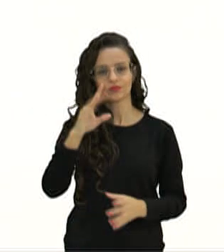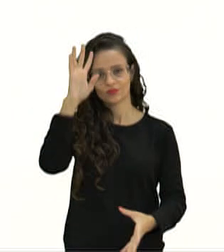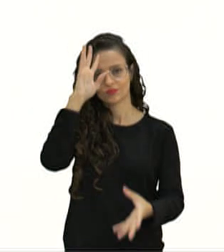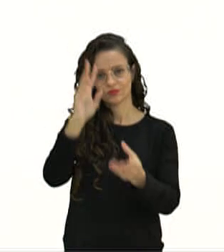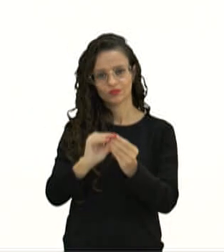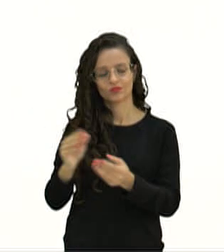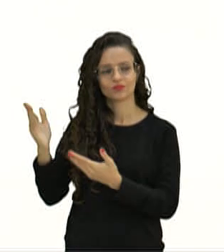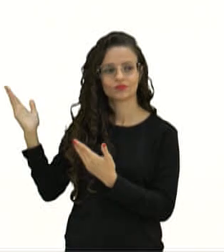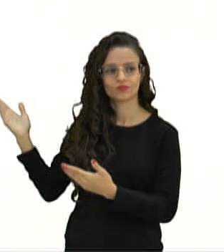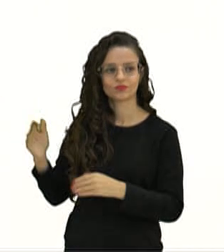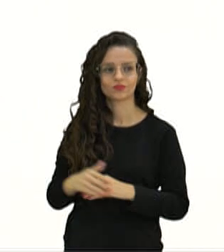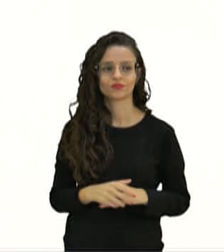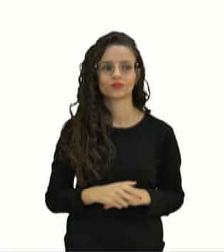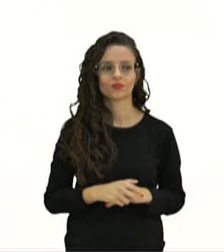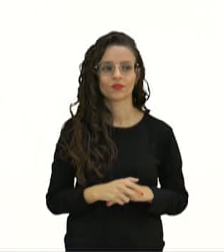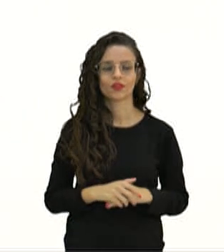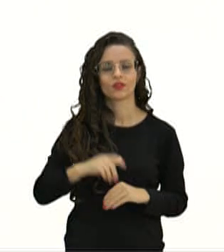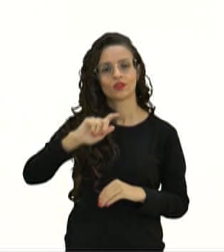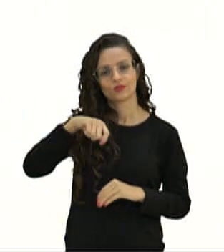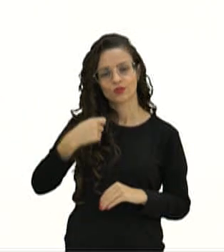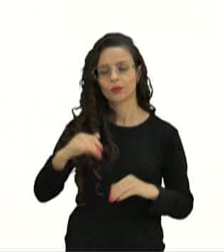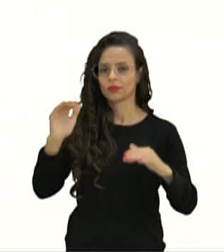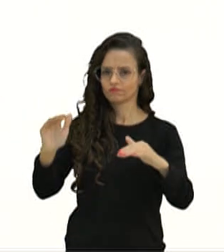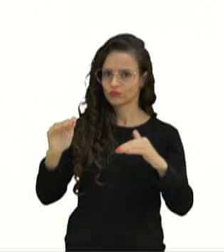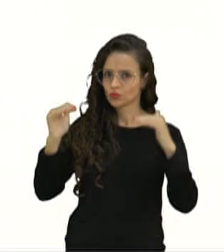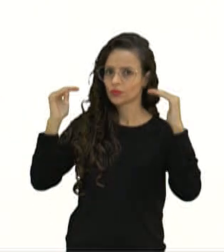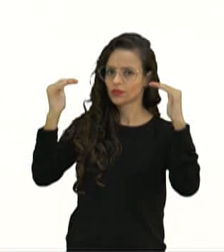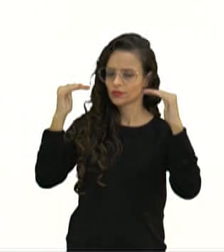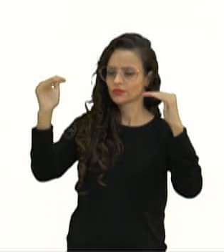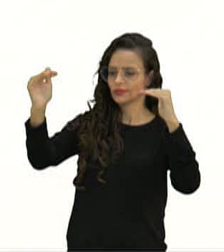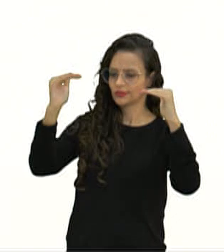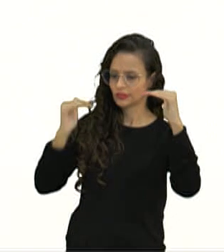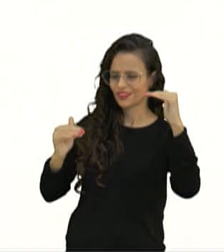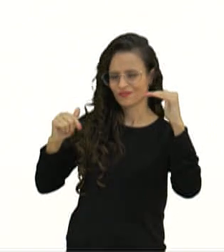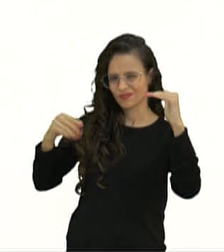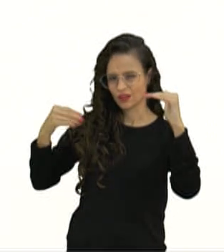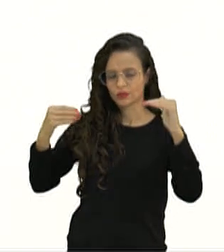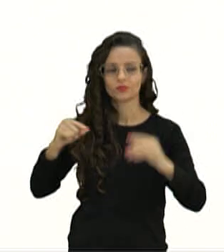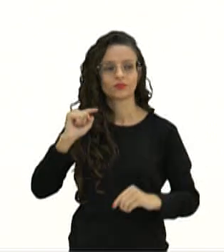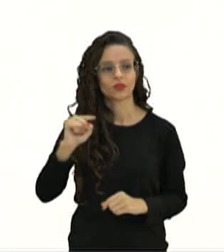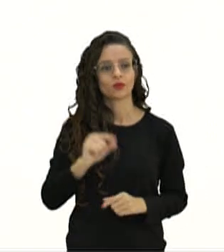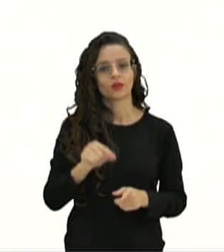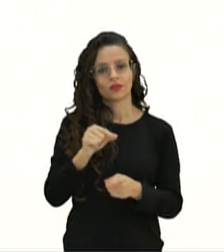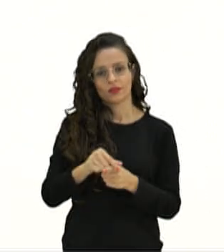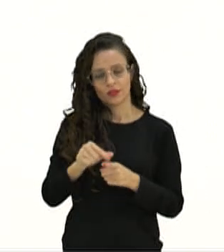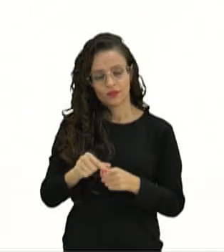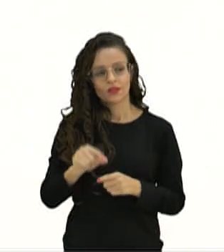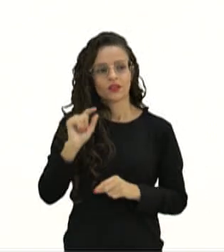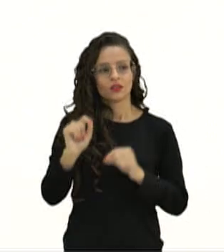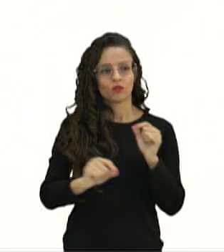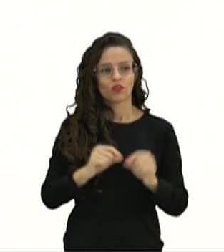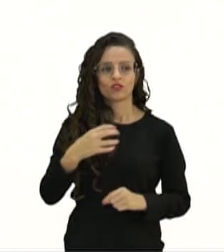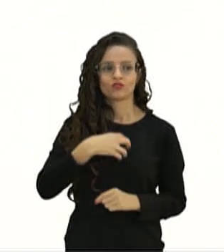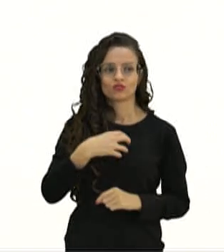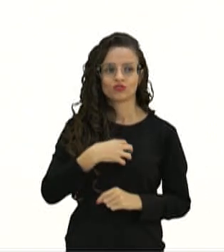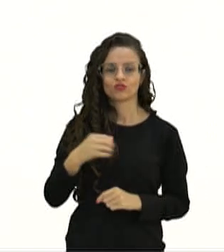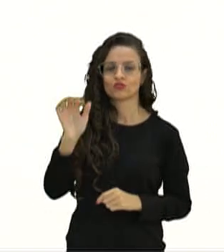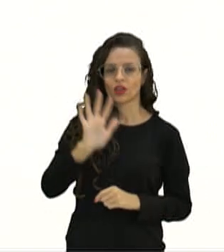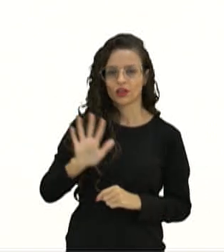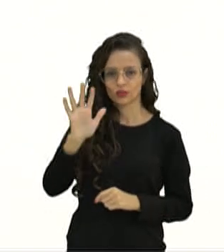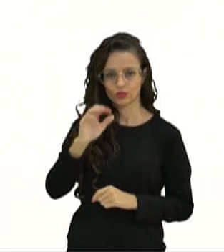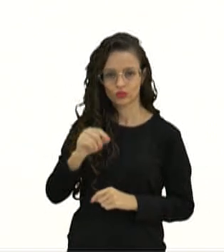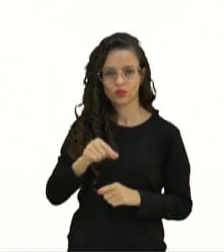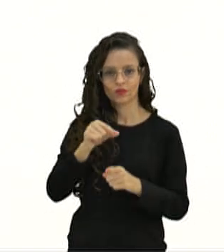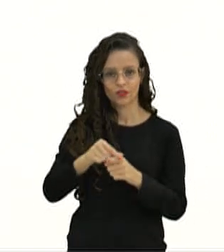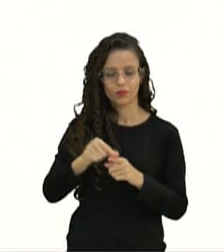que ele chegou aqui, ó, de dominância e de recessividade. Olhando para a ervilha, forma da semente. A forma da